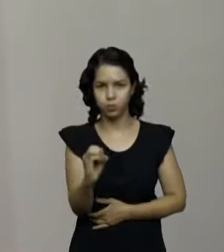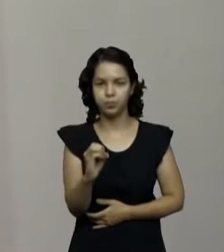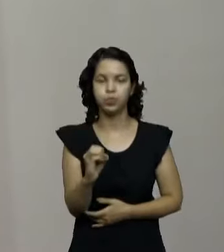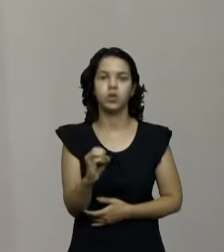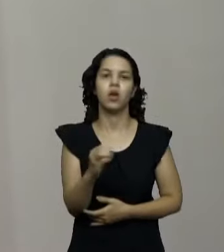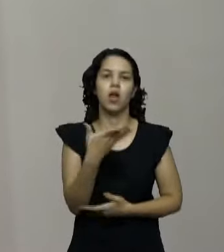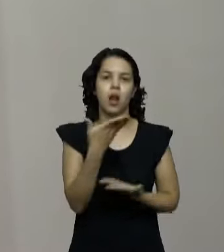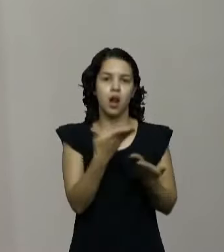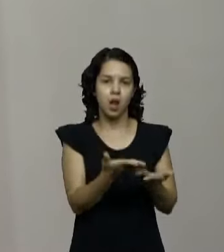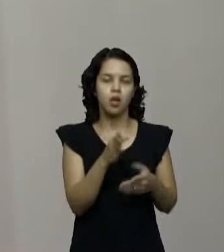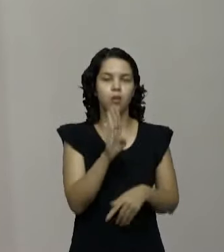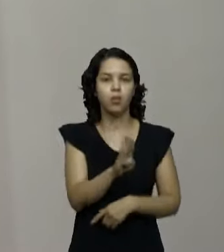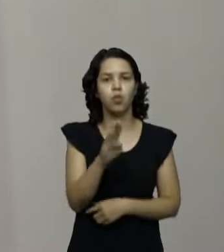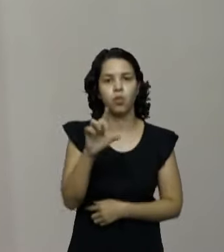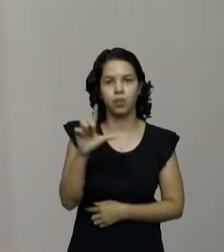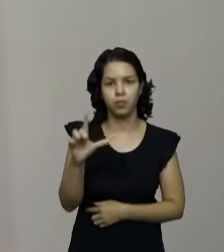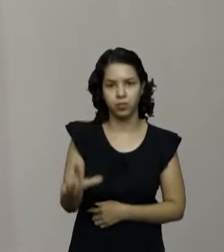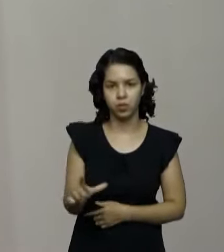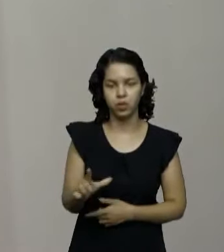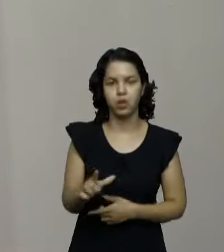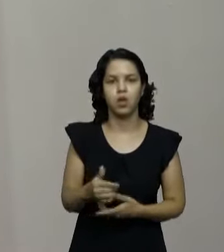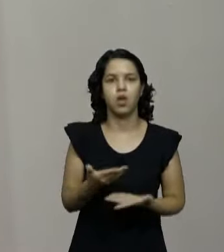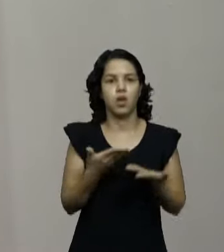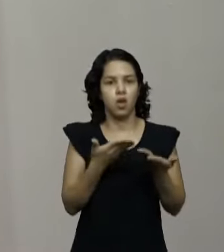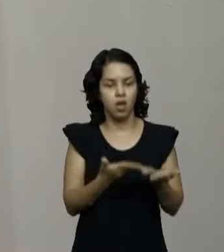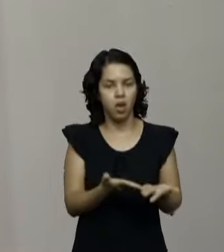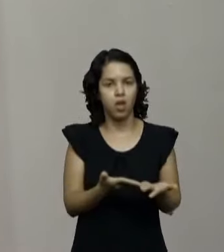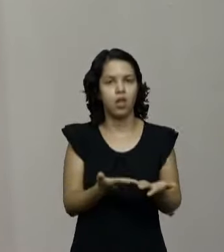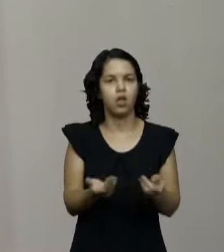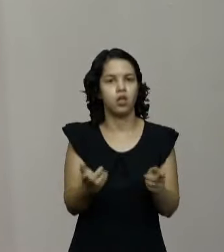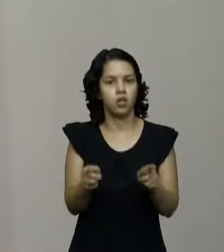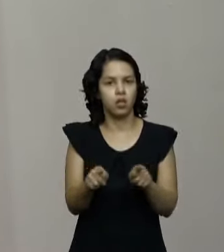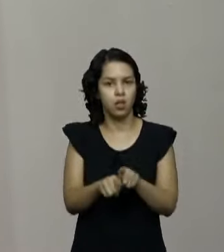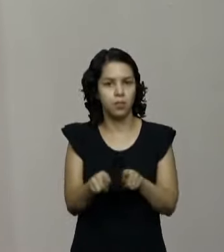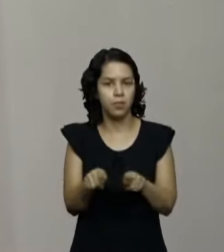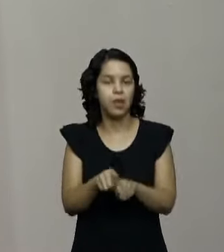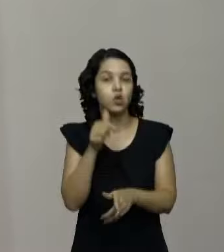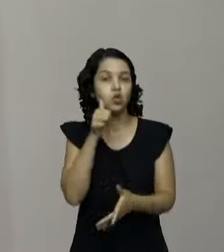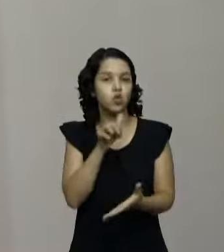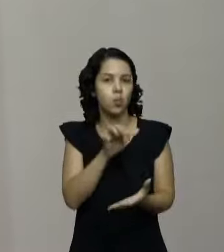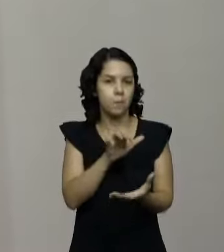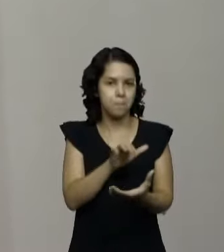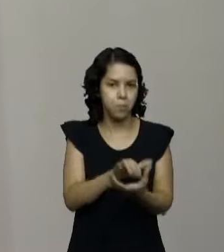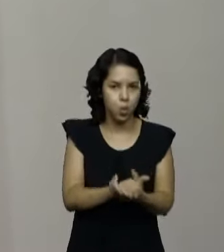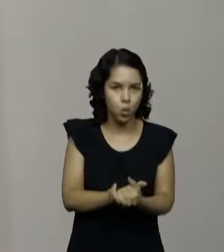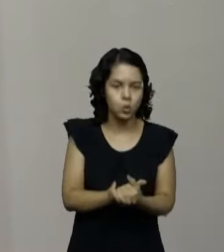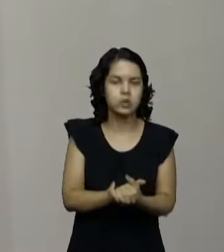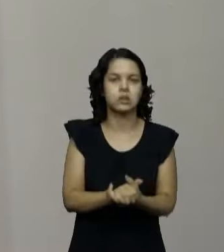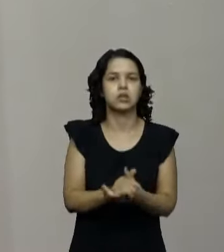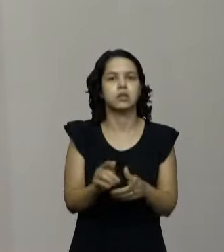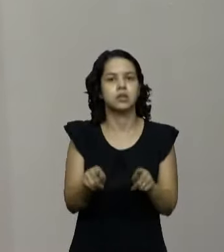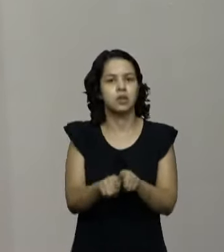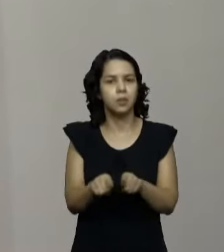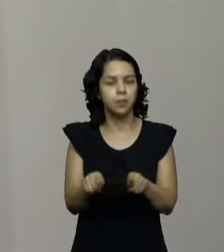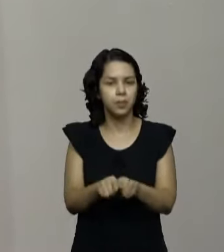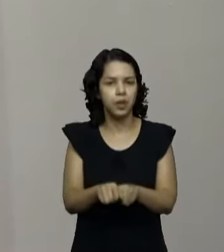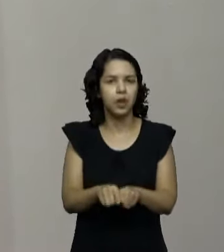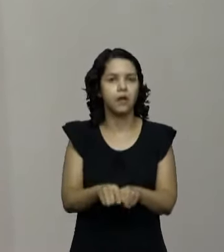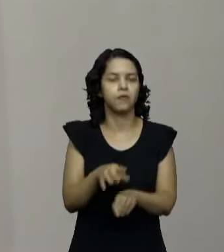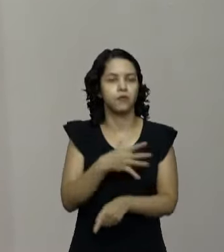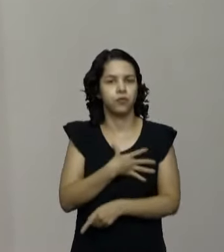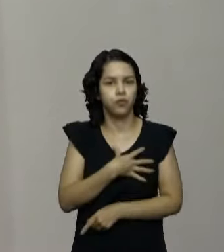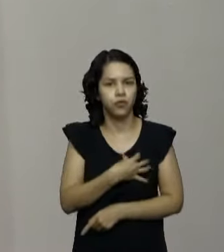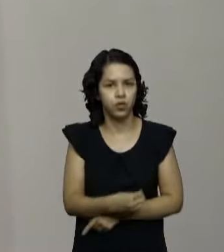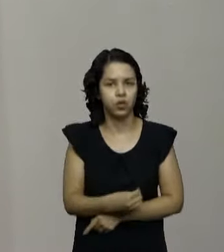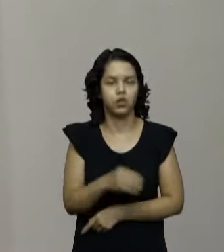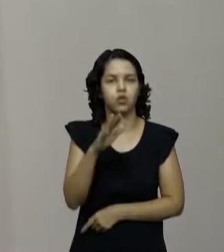Blumenau. O Cook, a sua esposa Tânia, e o Nicolas e a Catarina, que